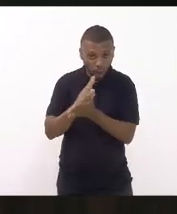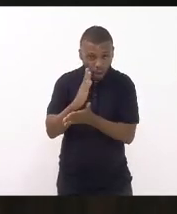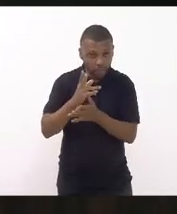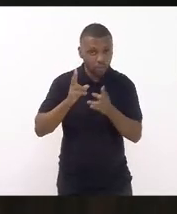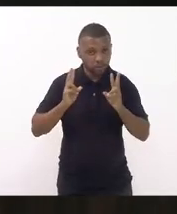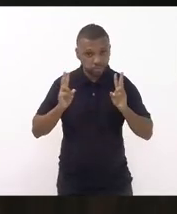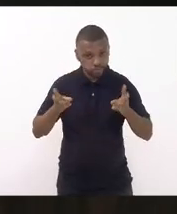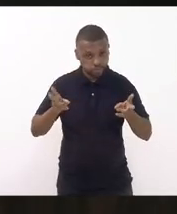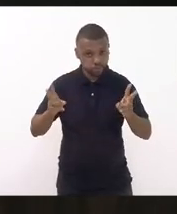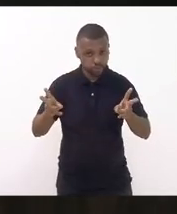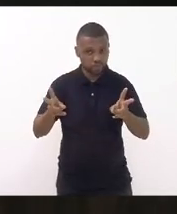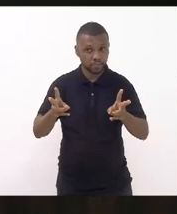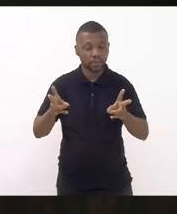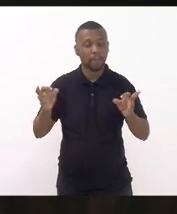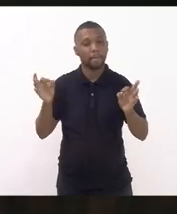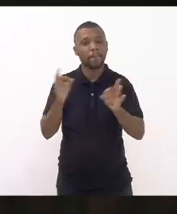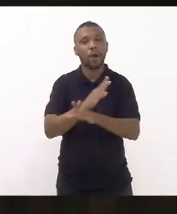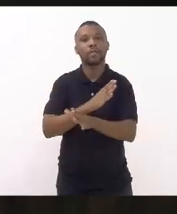como estão.